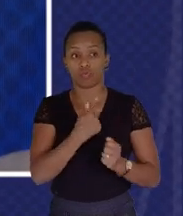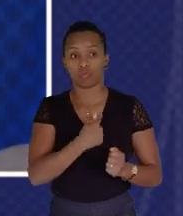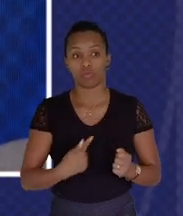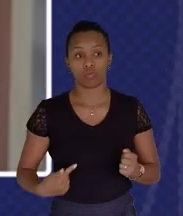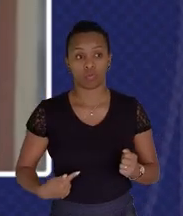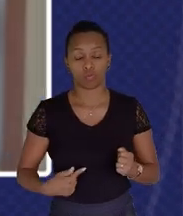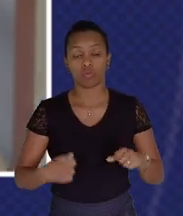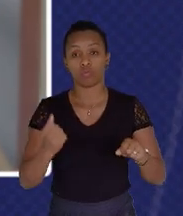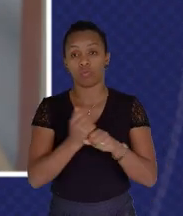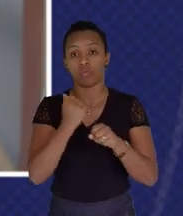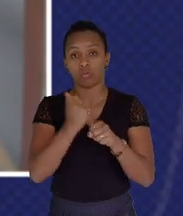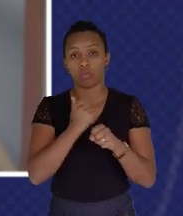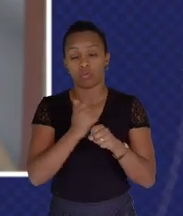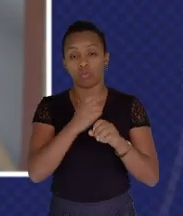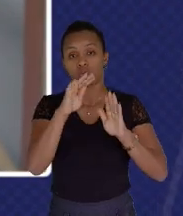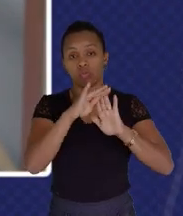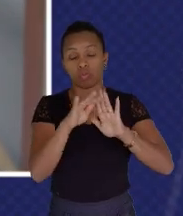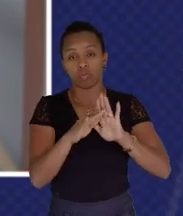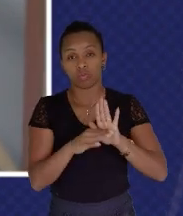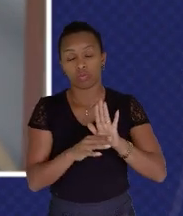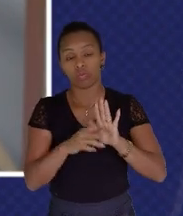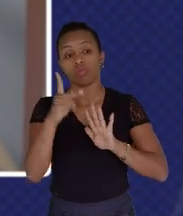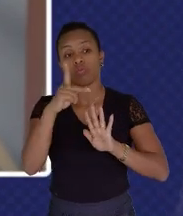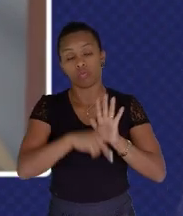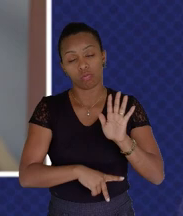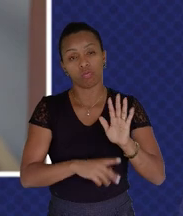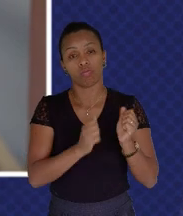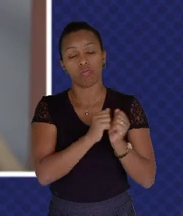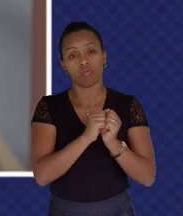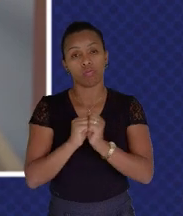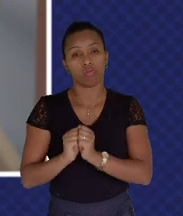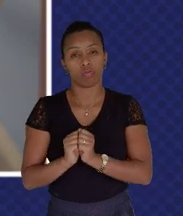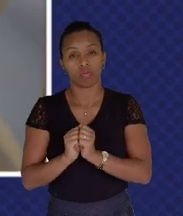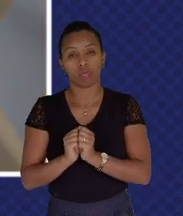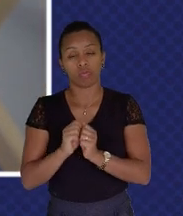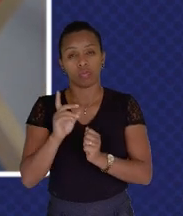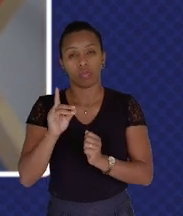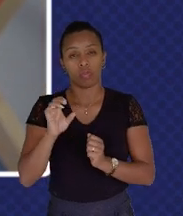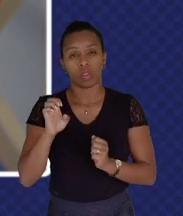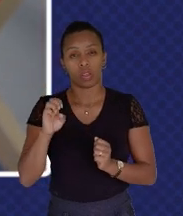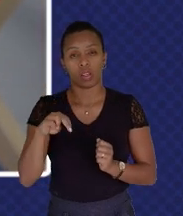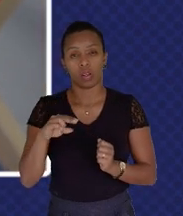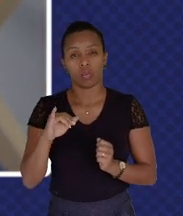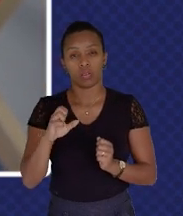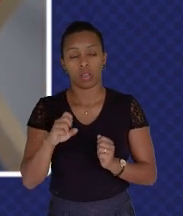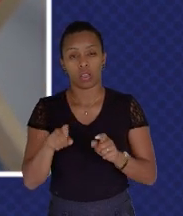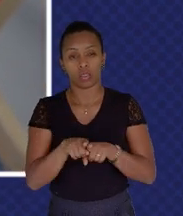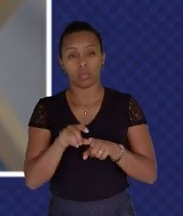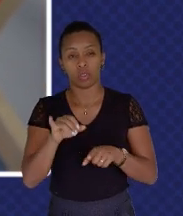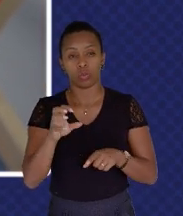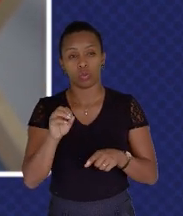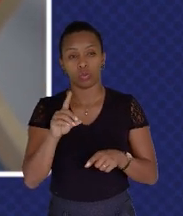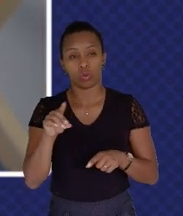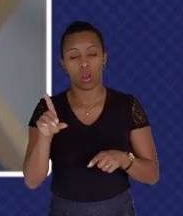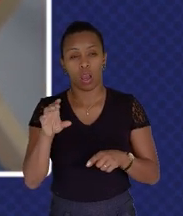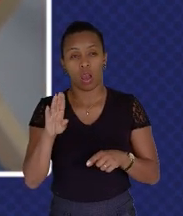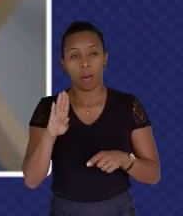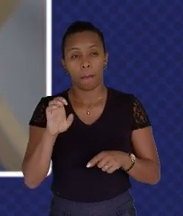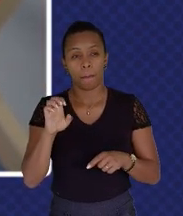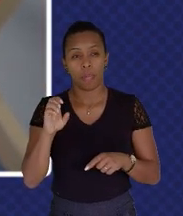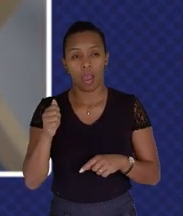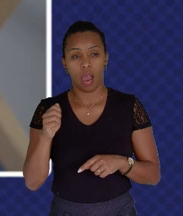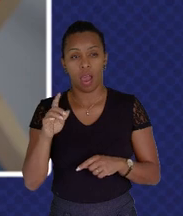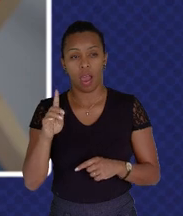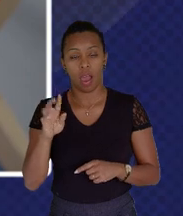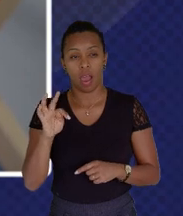para, literalmente, construir essa agenda. É um projeto feito em parceria com a Demos Helsinki, com o João Sigora, a Beatriz, liderado